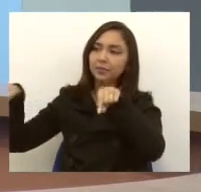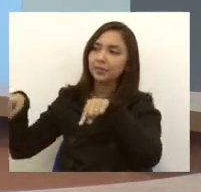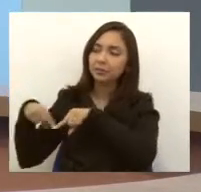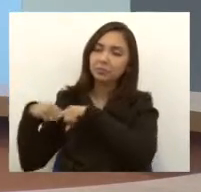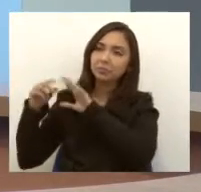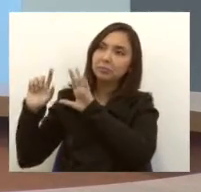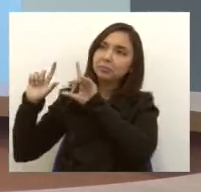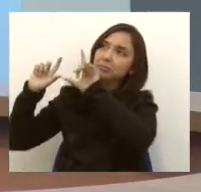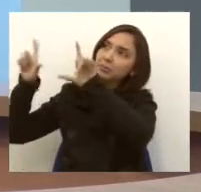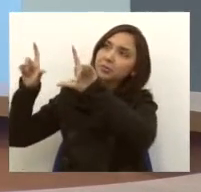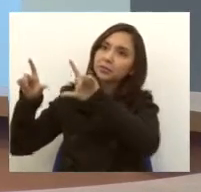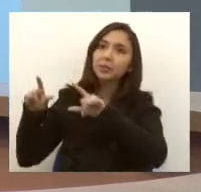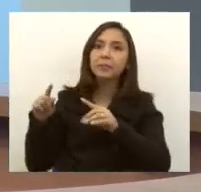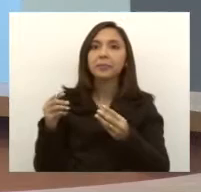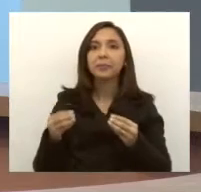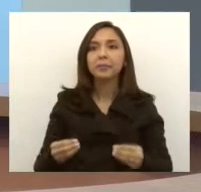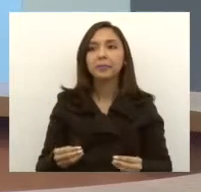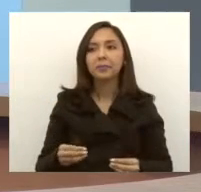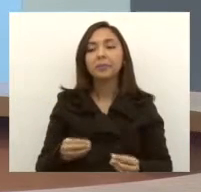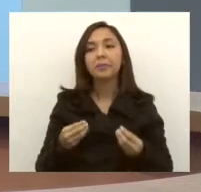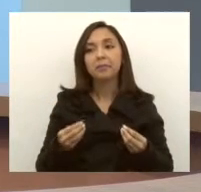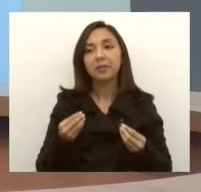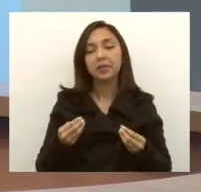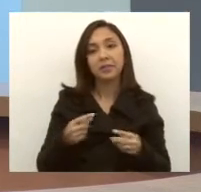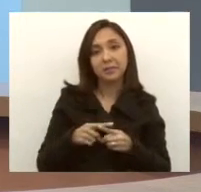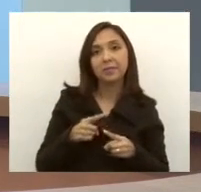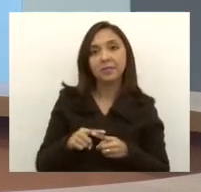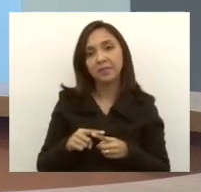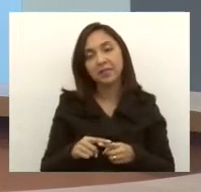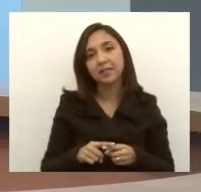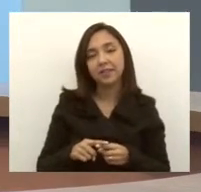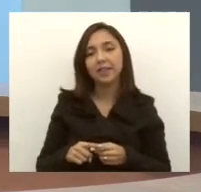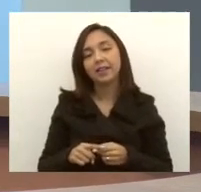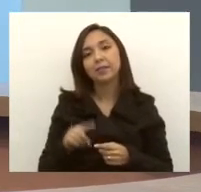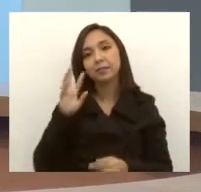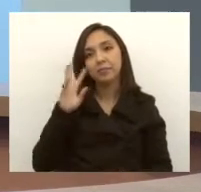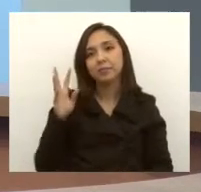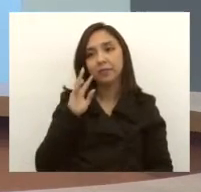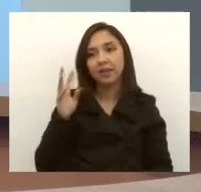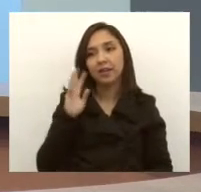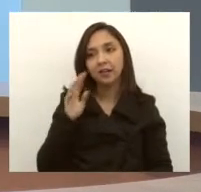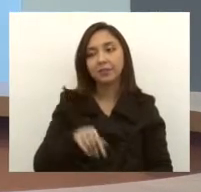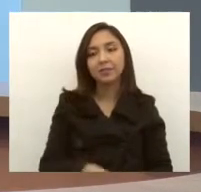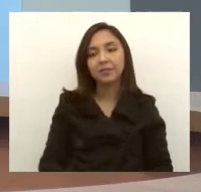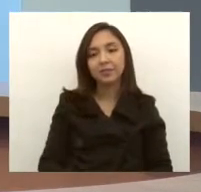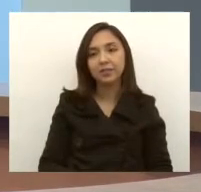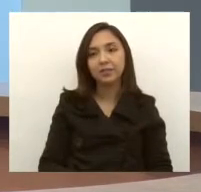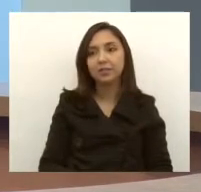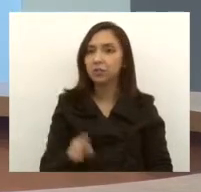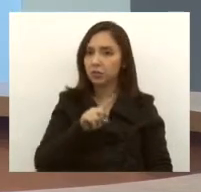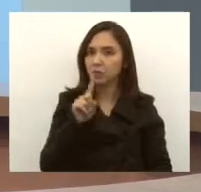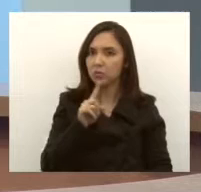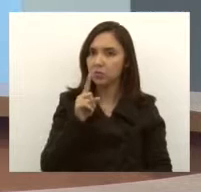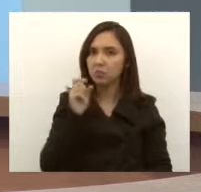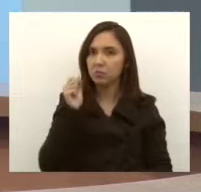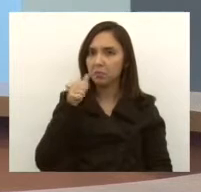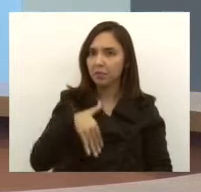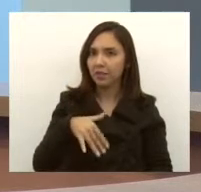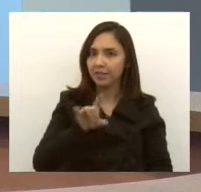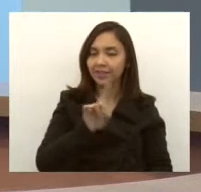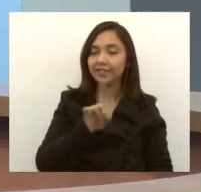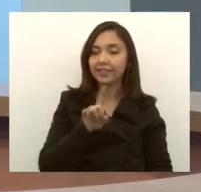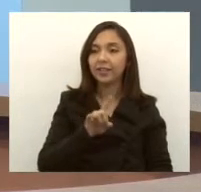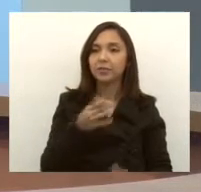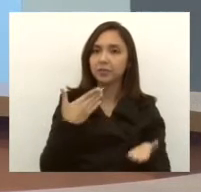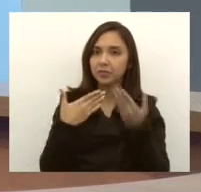ali do lado do painel eletrônico, porque realmente, eu imagino, não desmerecendo, até eu conversava com o vereador